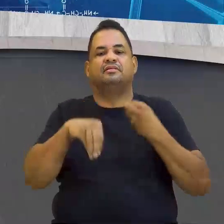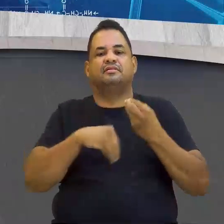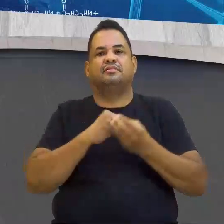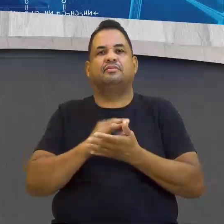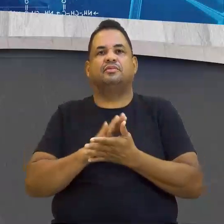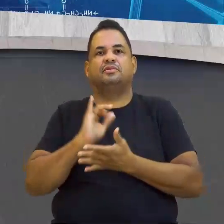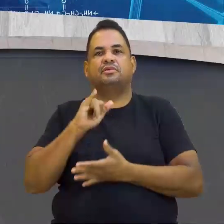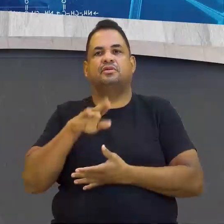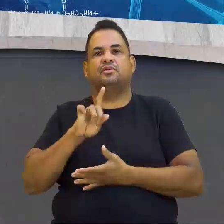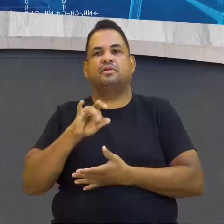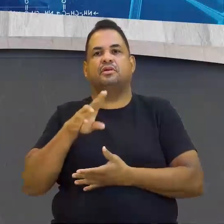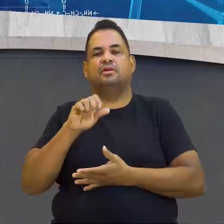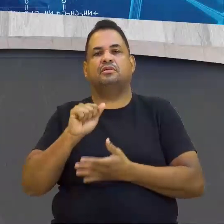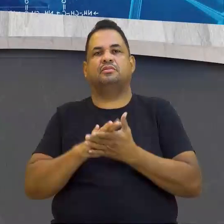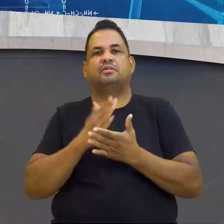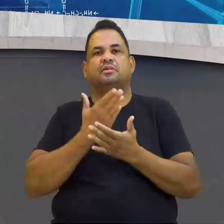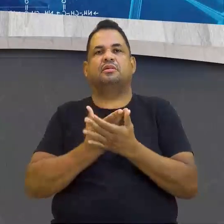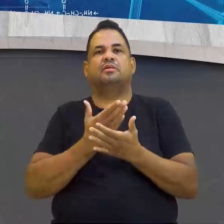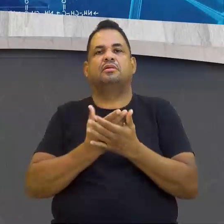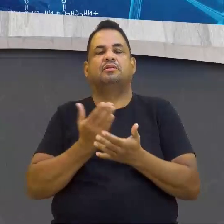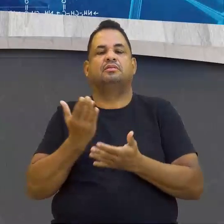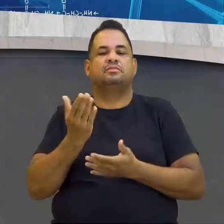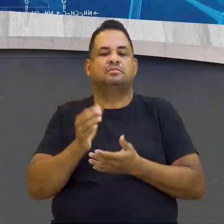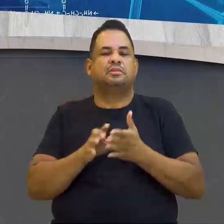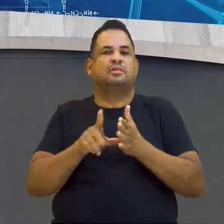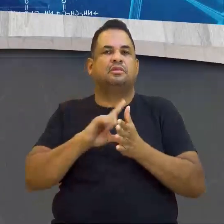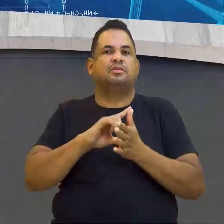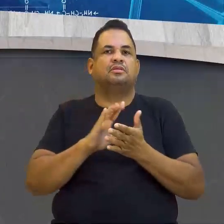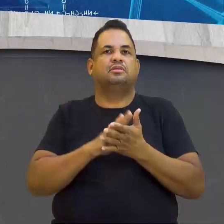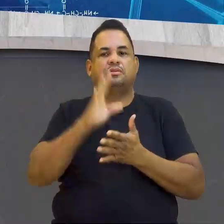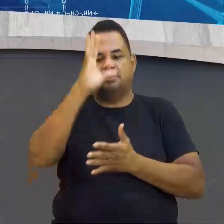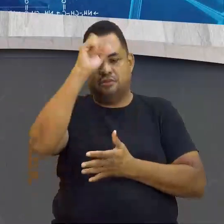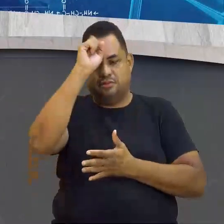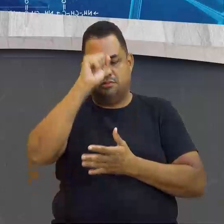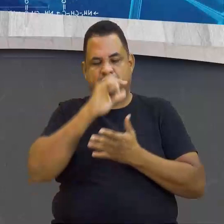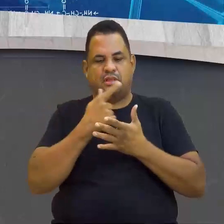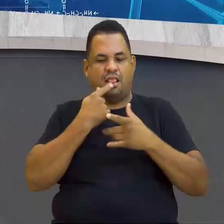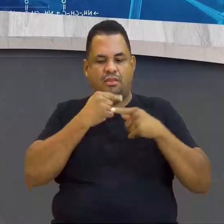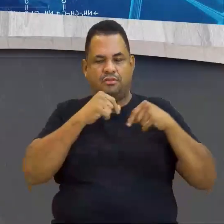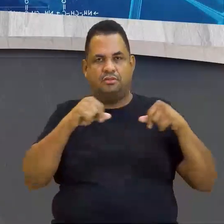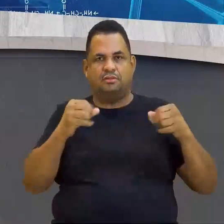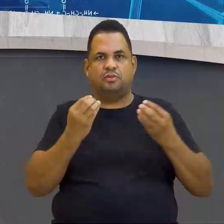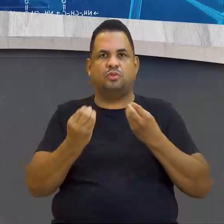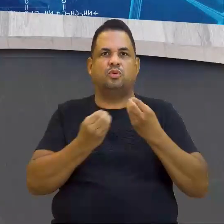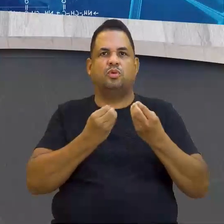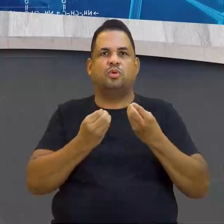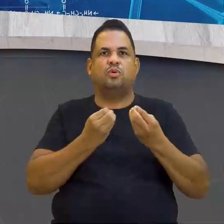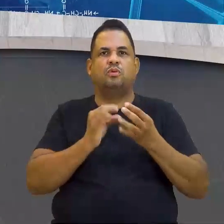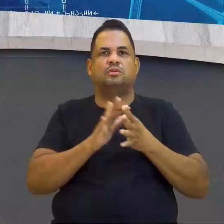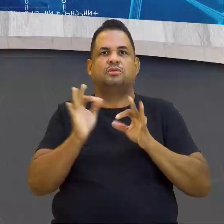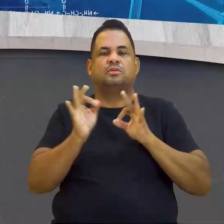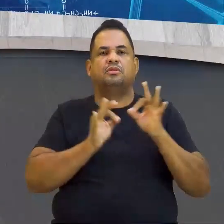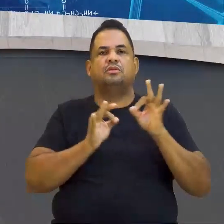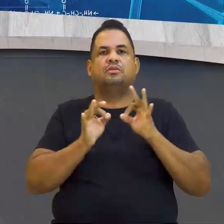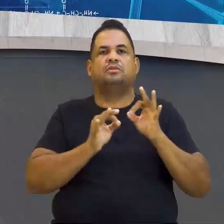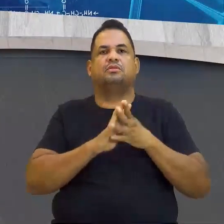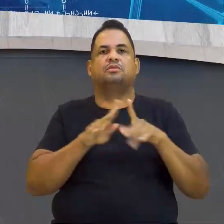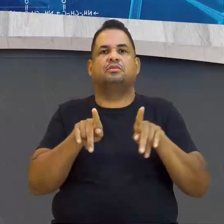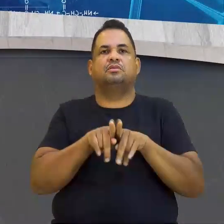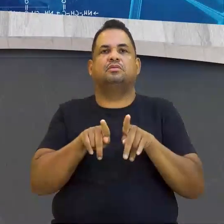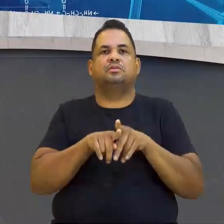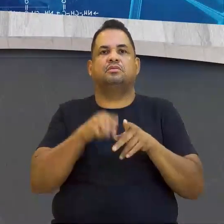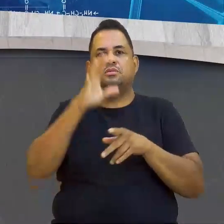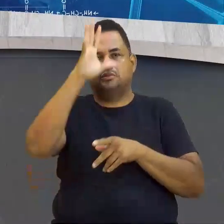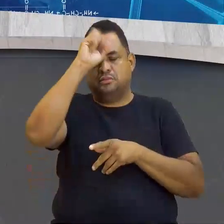inorgânicos, né? Na aula anterior, a gente aprendeu sobre os sais, como eles são formados e também